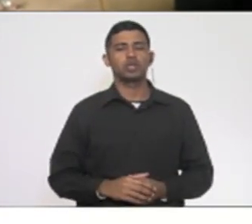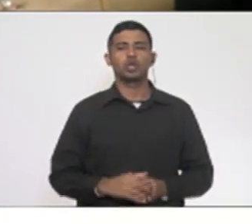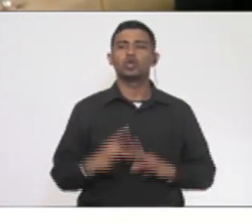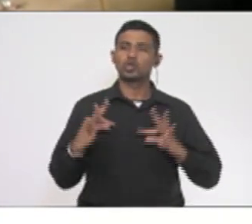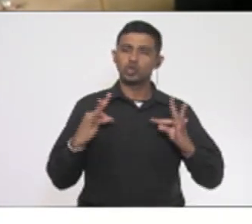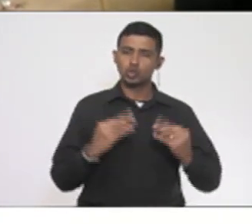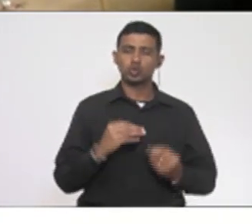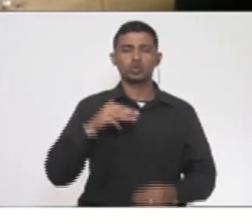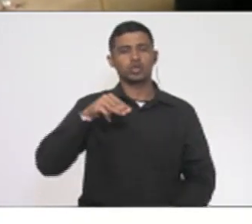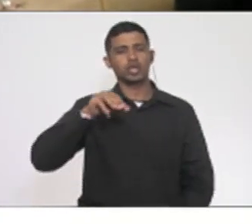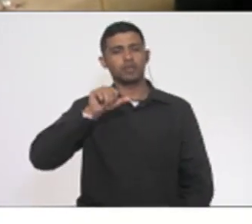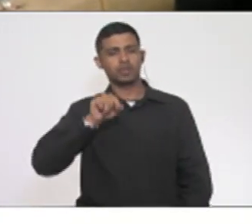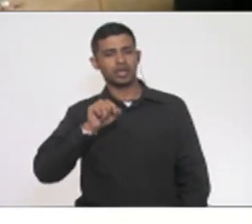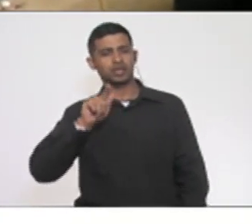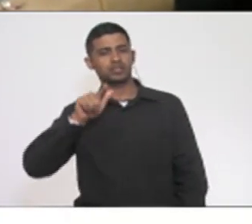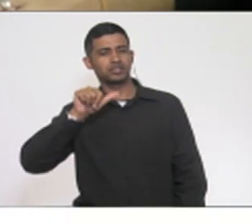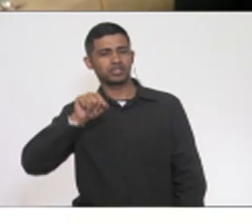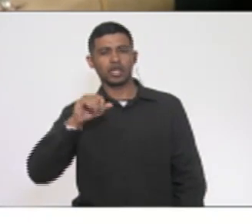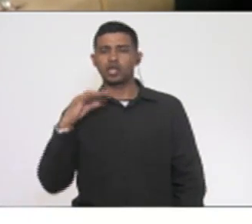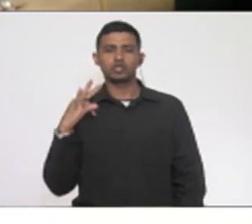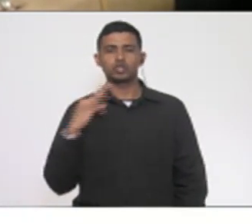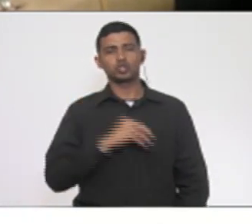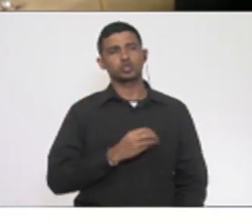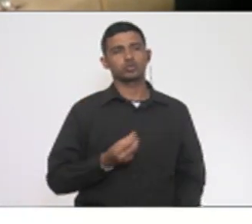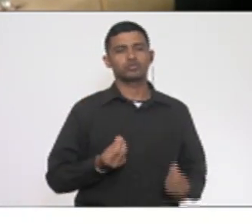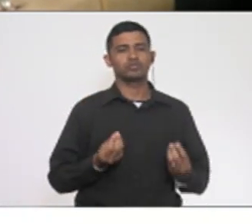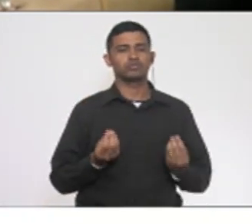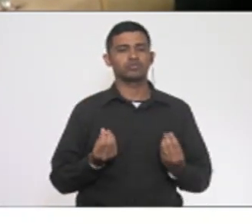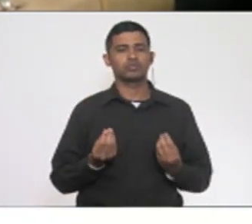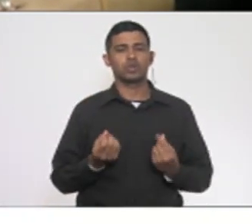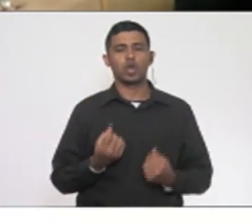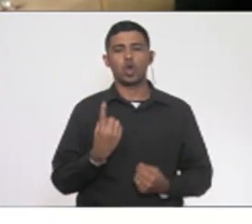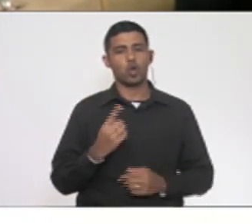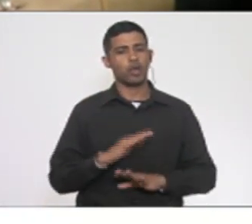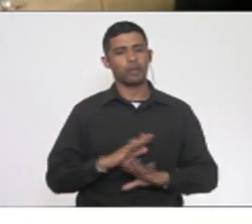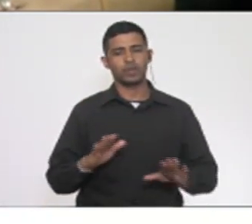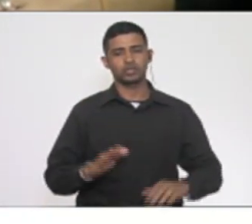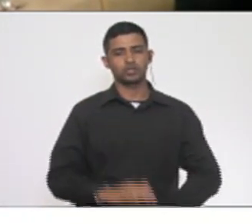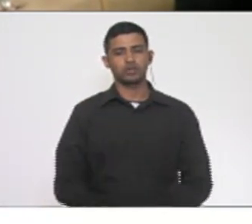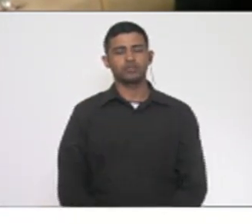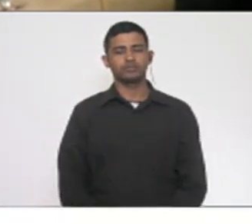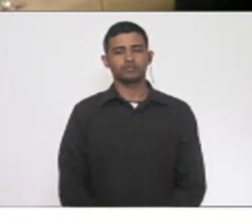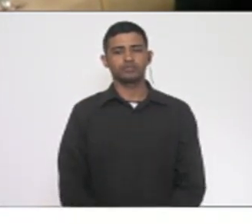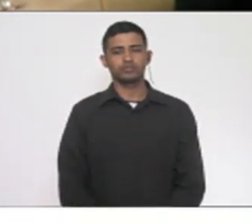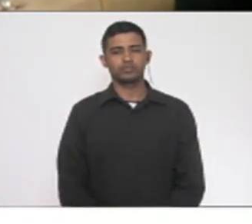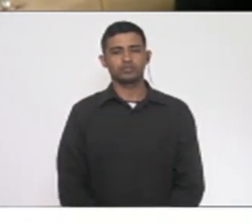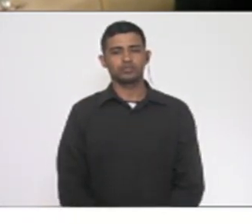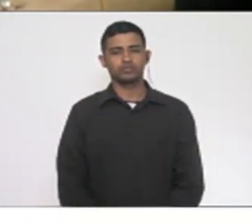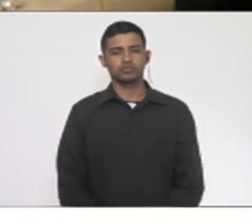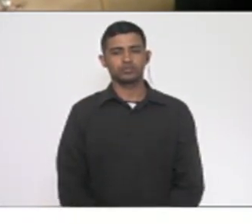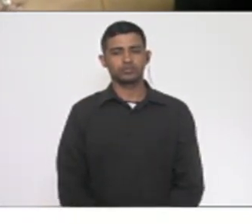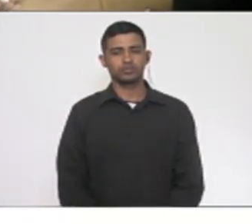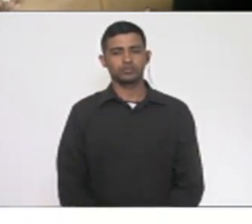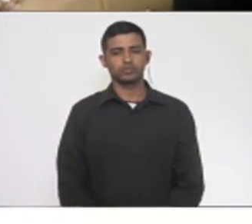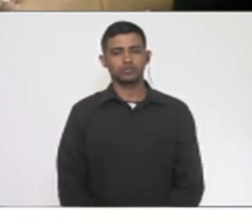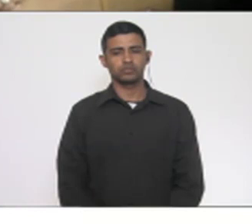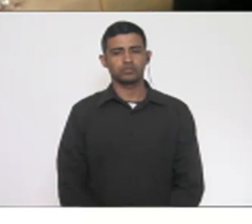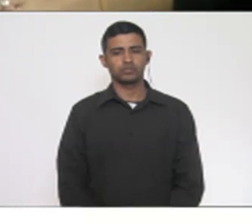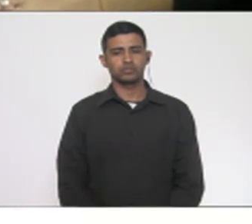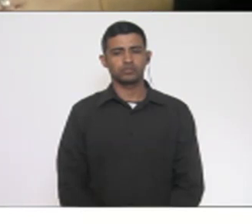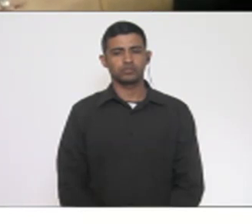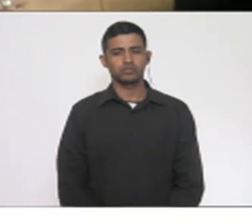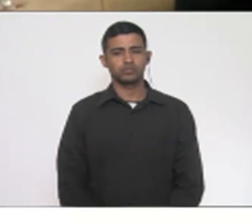Gás, Copagás, todas as outras é uma zona só cada distribuidora, inclusive as outras 2 do estado de São